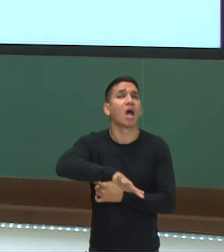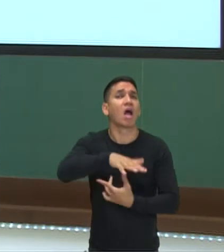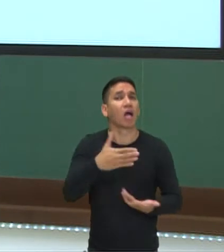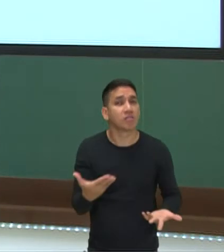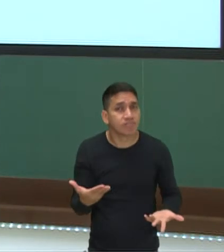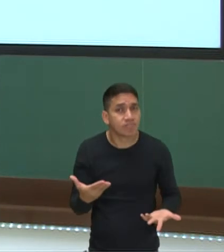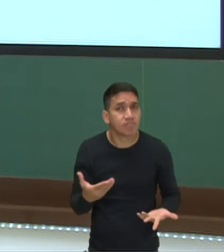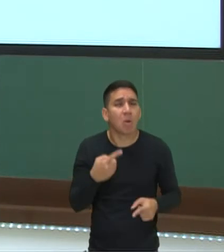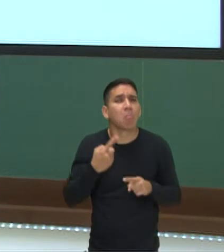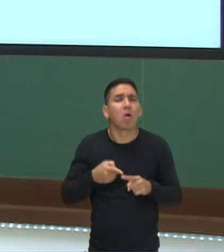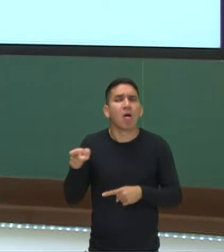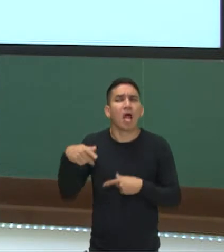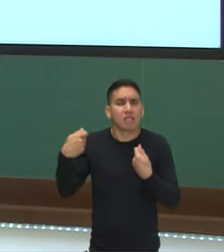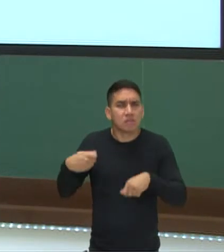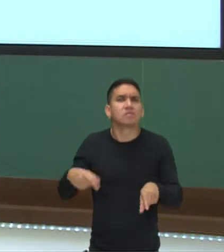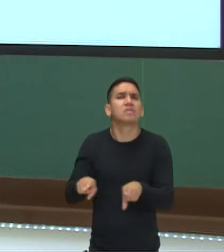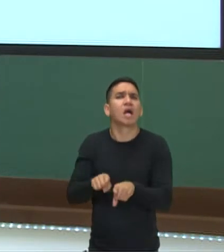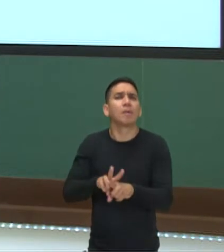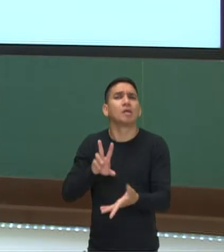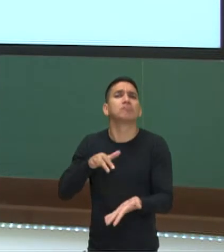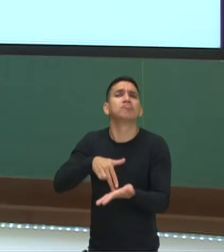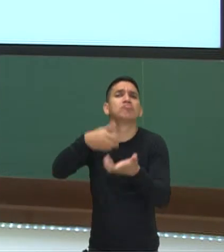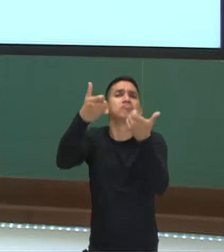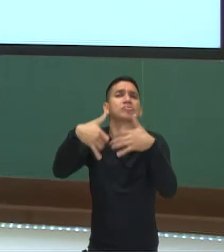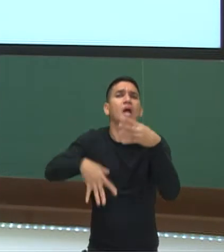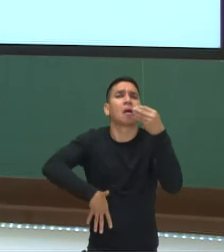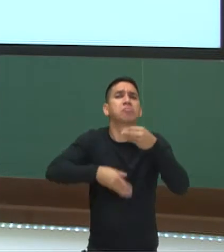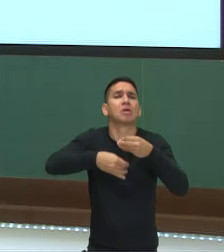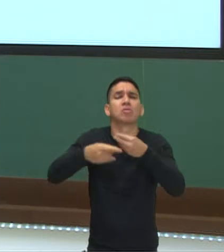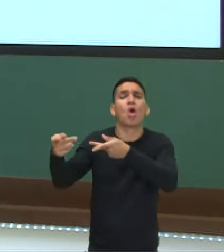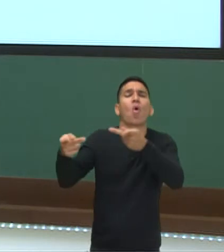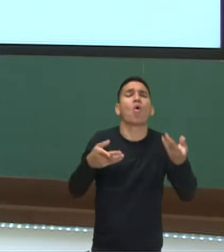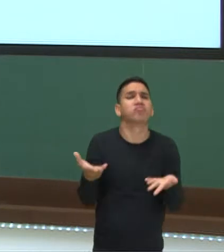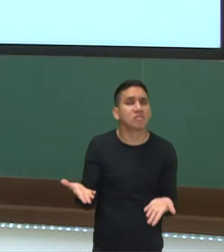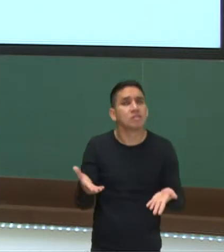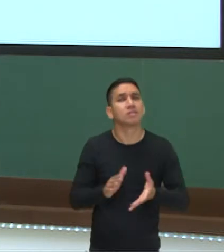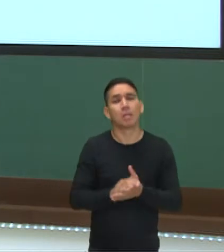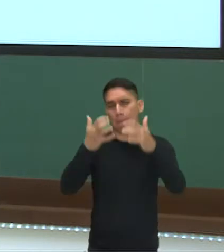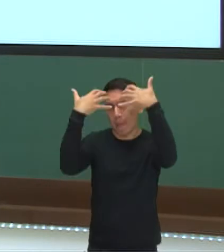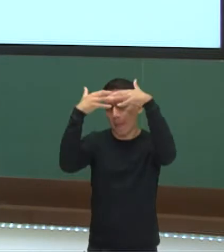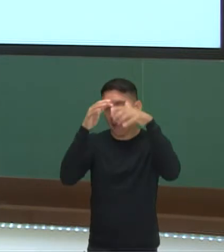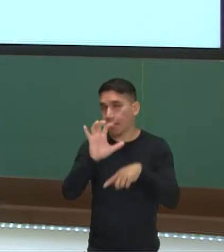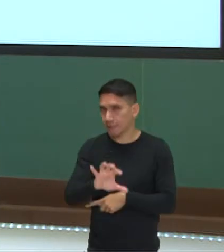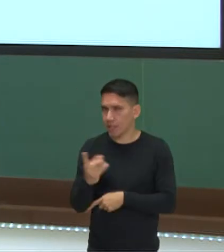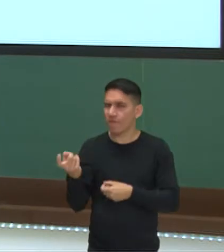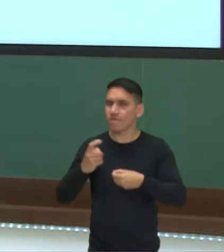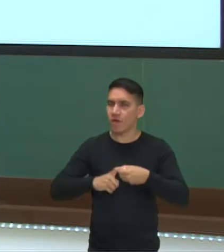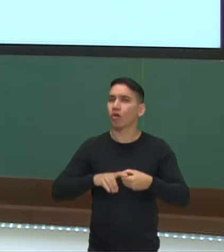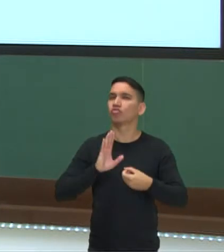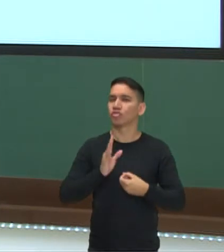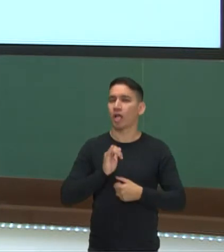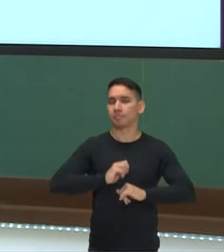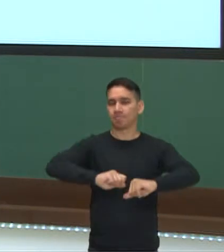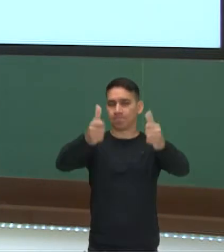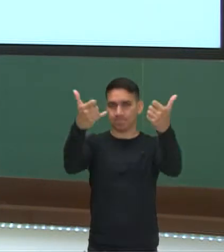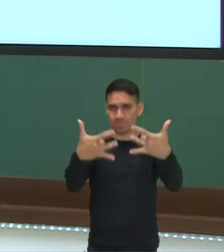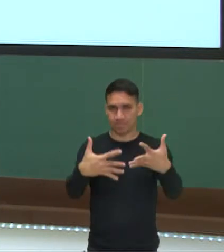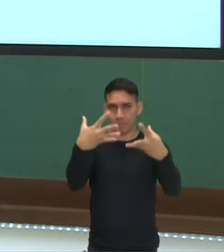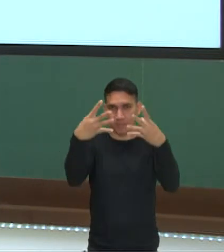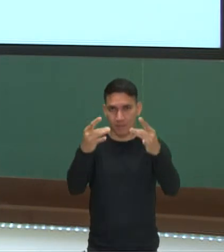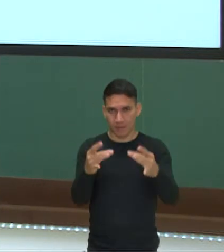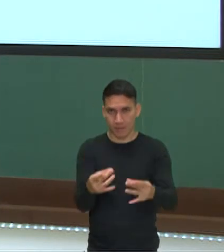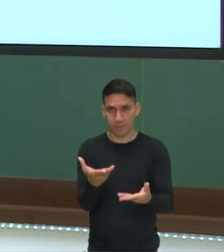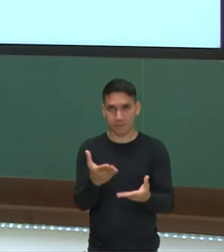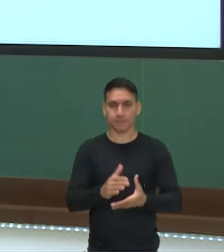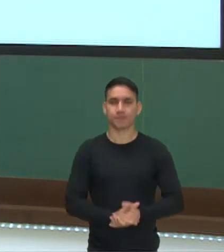assunto? Por que elas também se pronunciam e são convidadas a isso? Pensa um pouquinho que eu volto já já para comentar essa questão